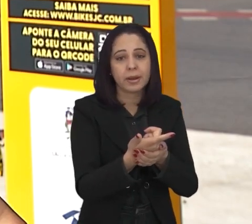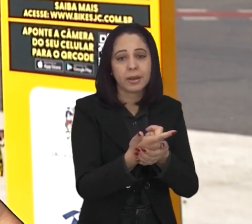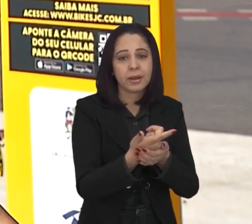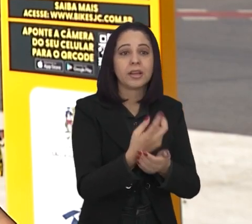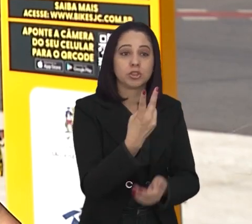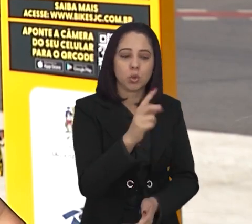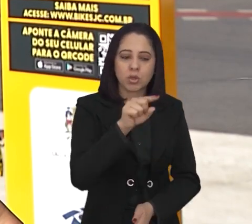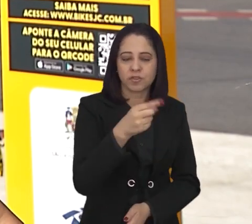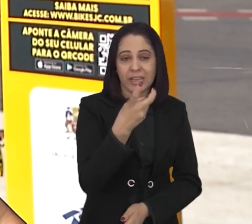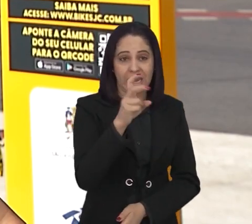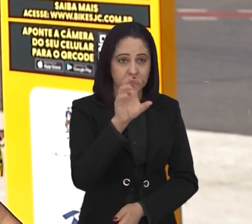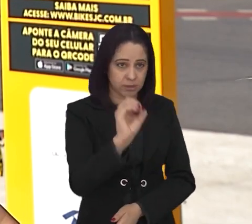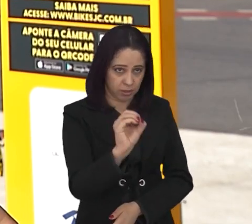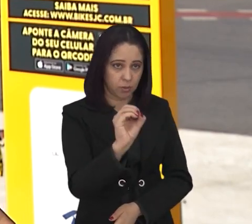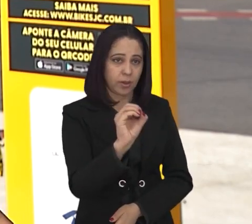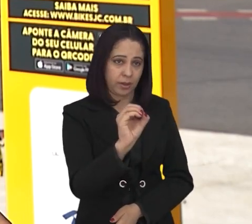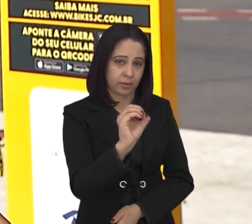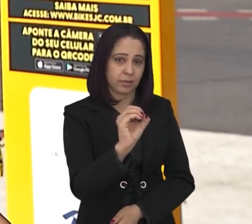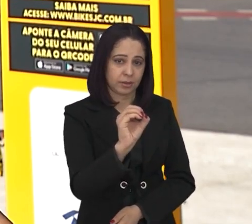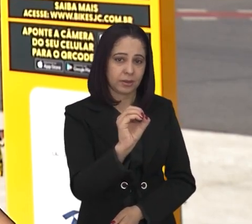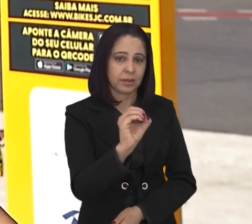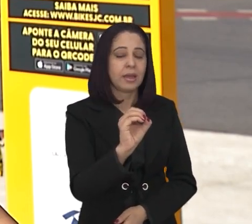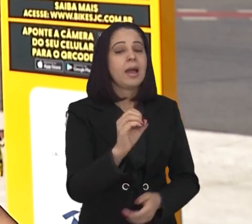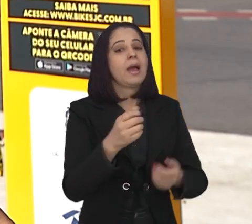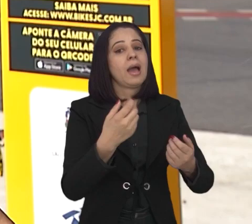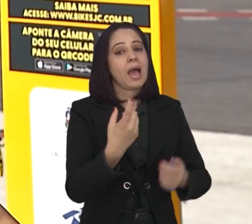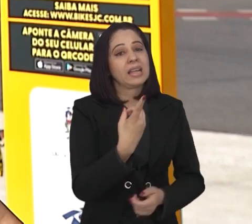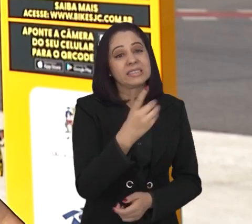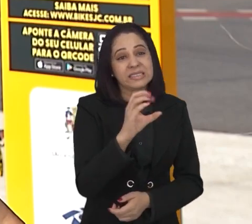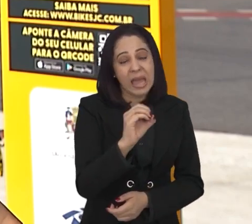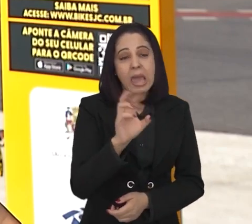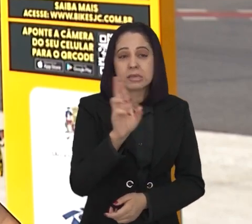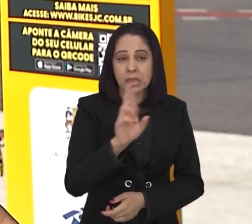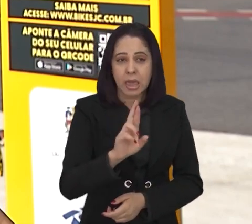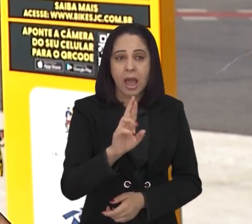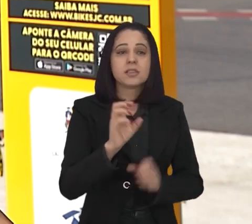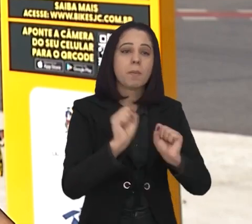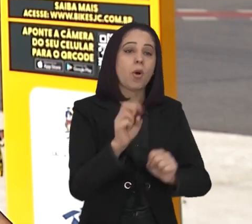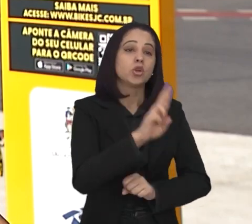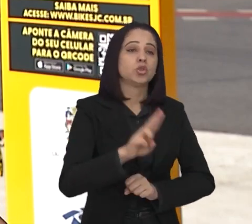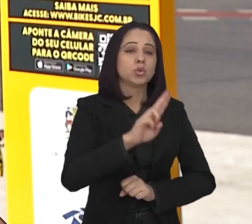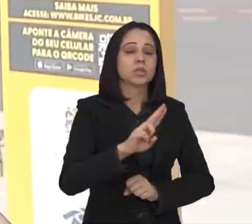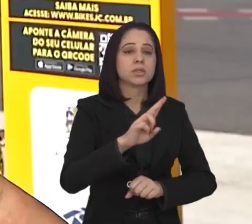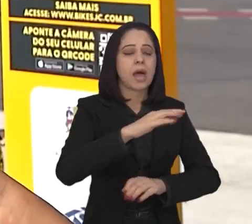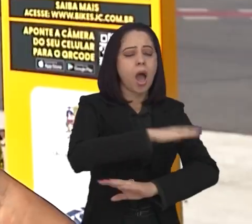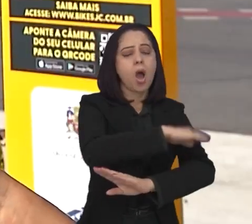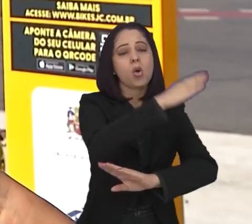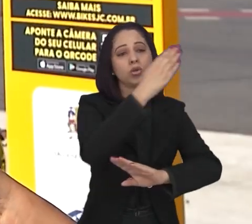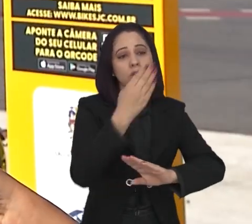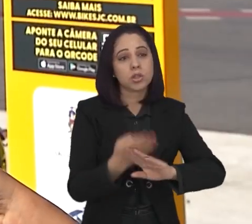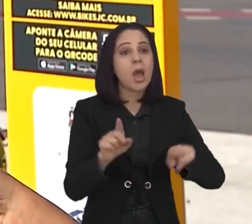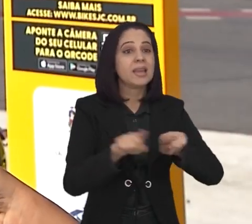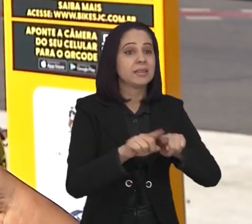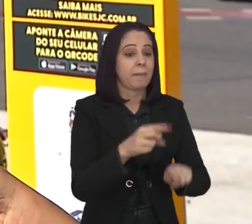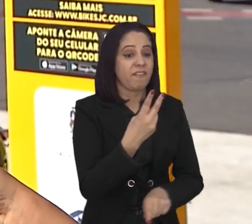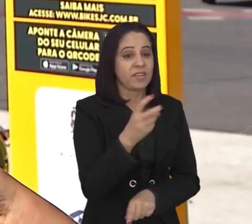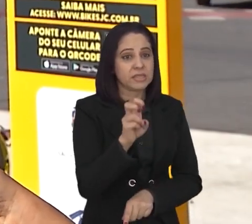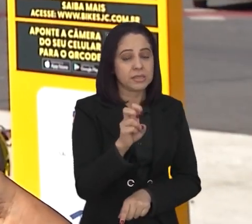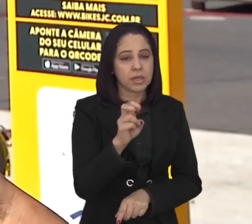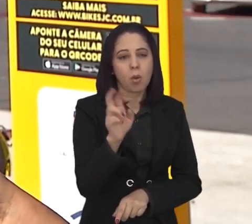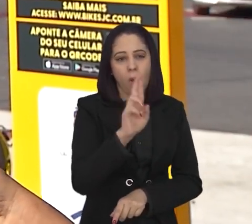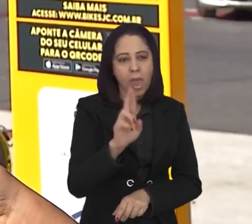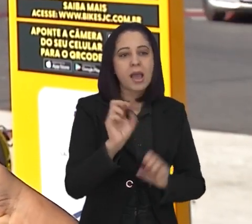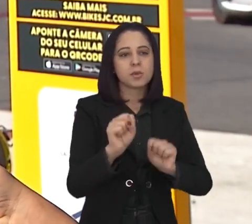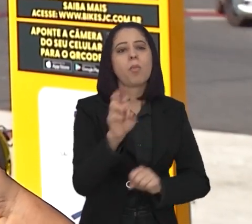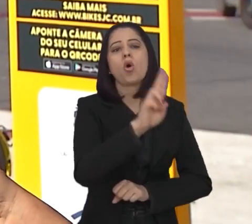o valor do passe, o valor de R$10 diário e o valor de R$25 mensal. O aplicativo é o Bike